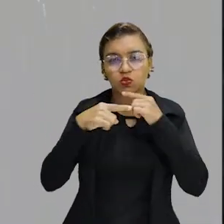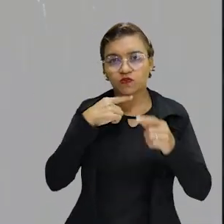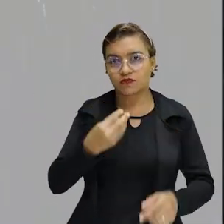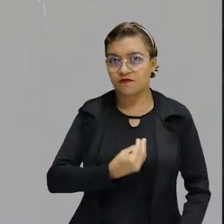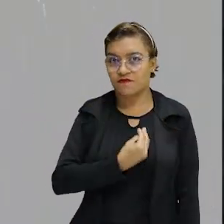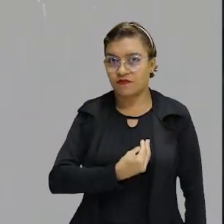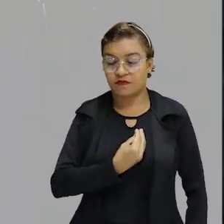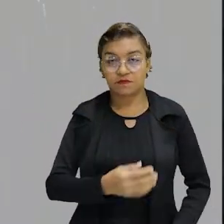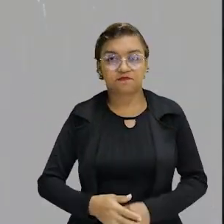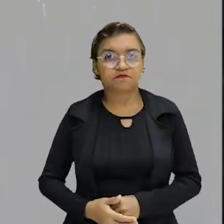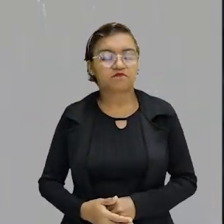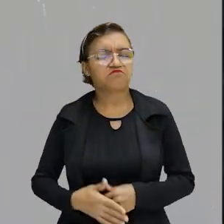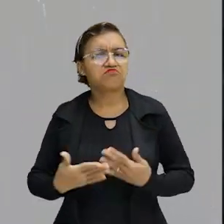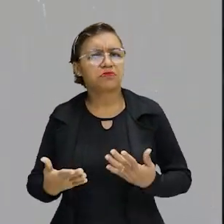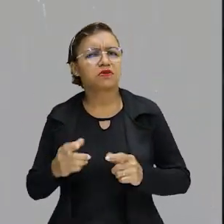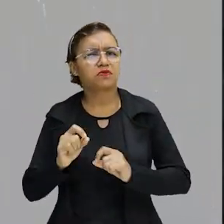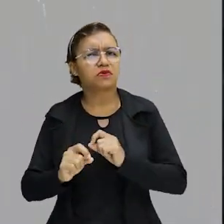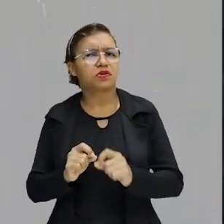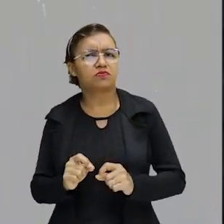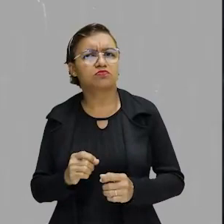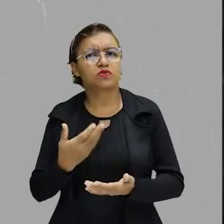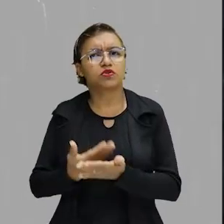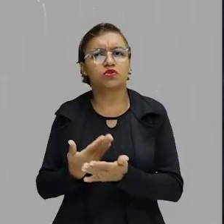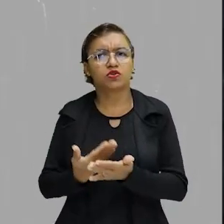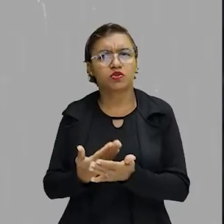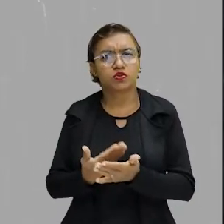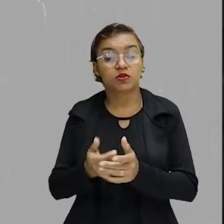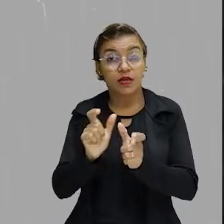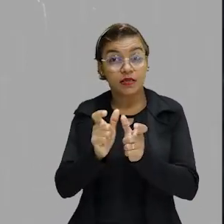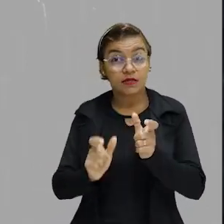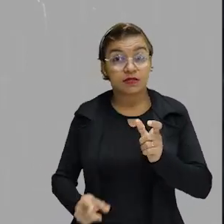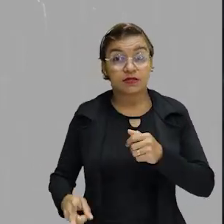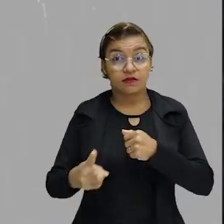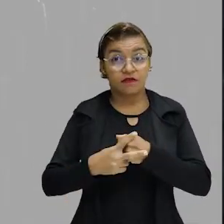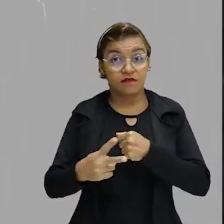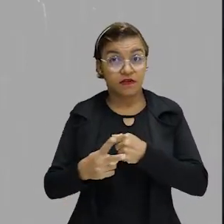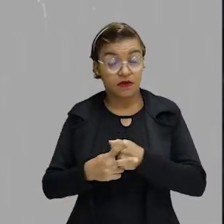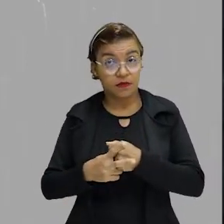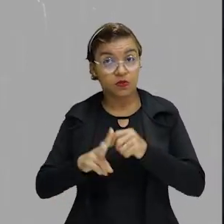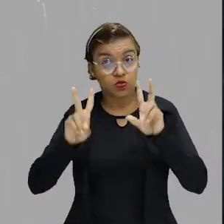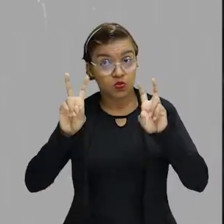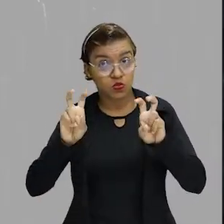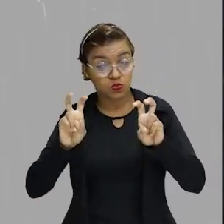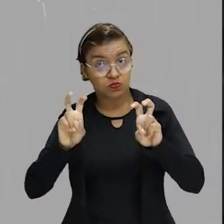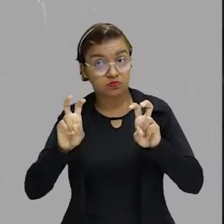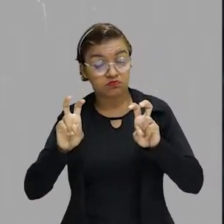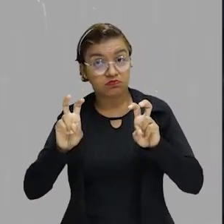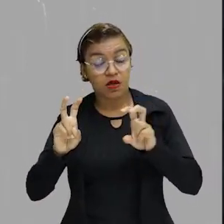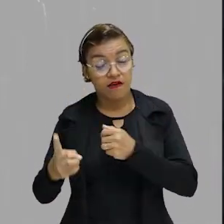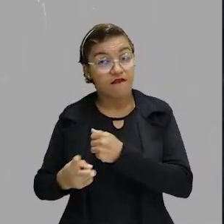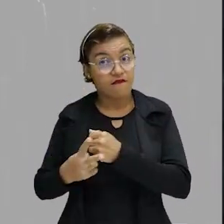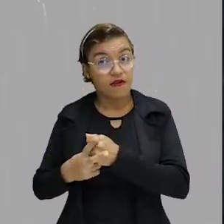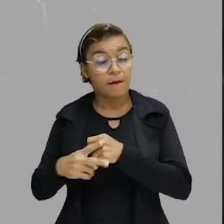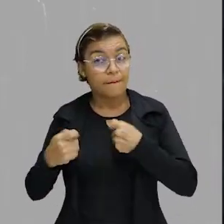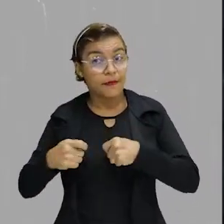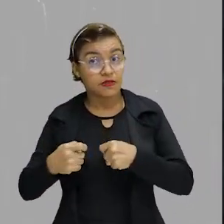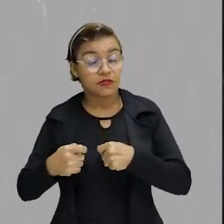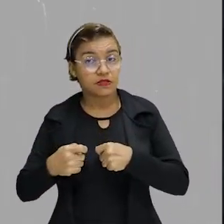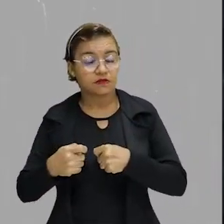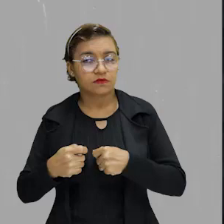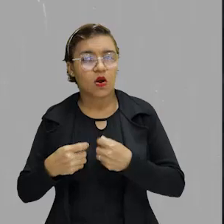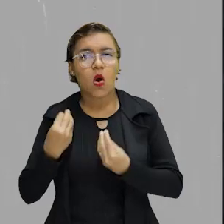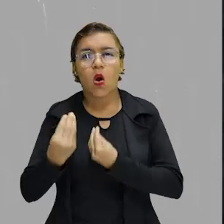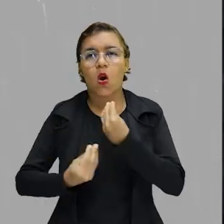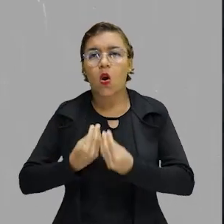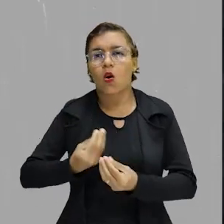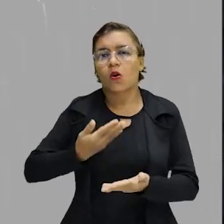Turma, para estudar a desinência verbal, vocês vão ter que dar uma relembrada lá sobre verbos. né? E não tem outra maneira da gente estudar verbo a não